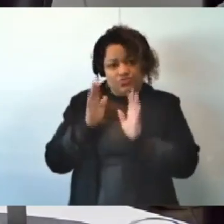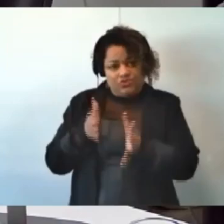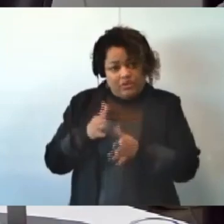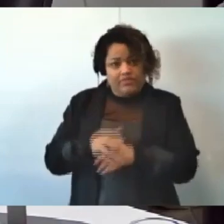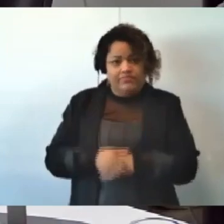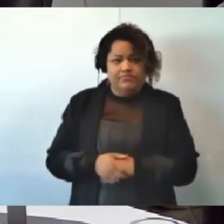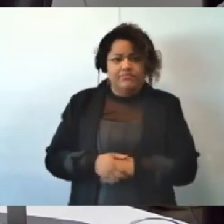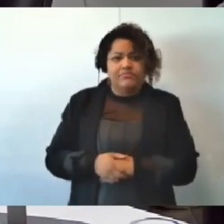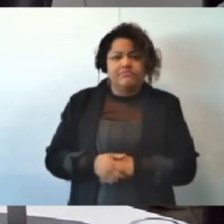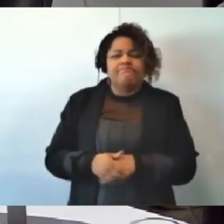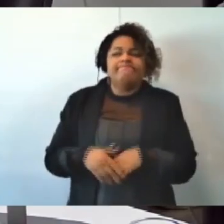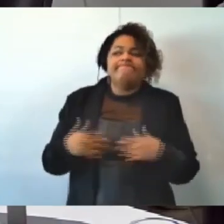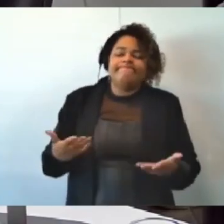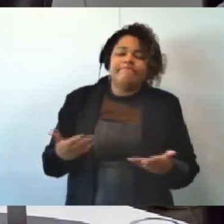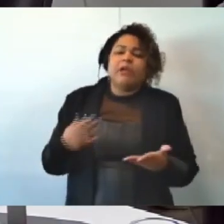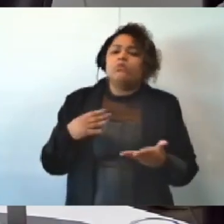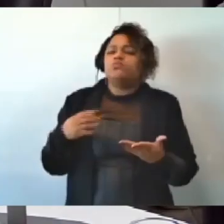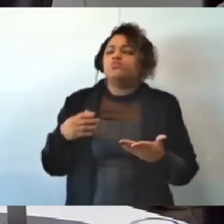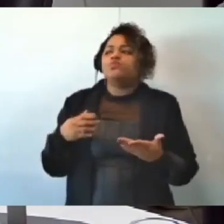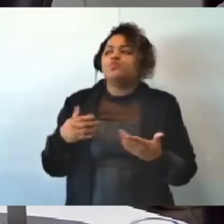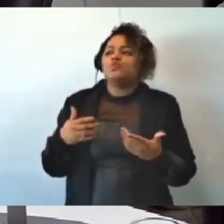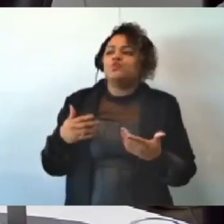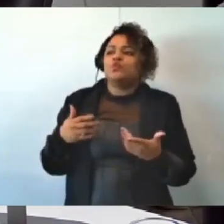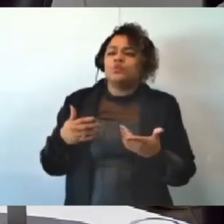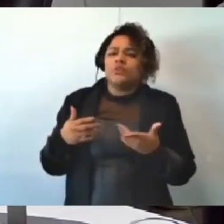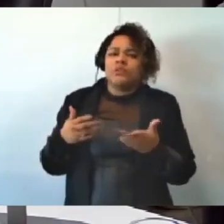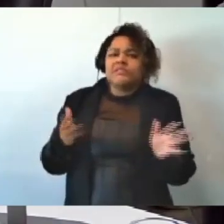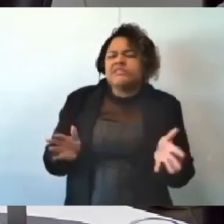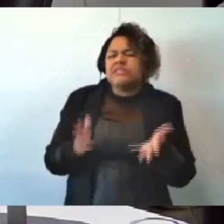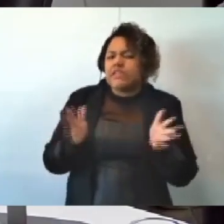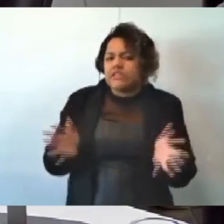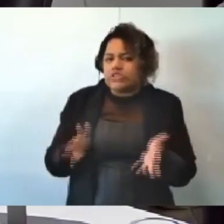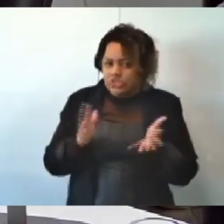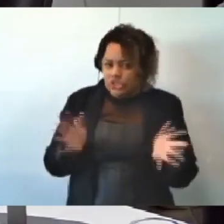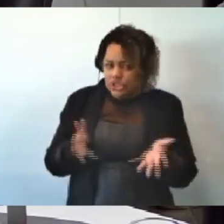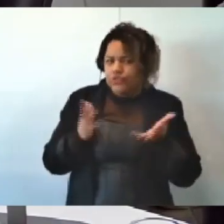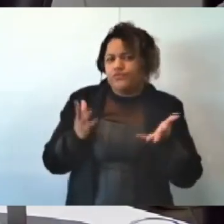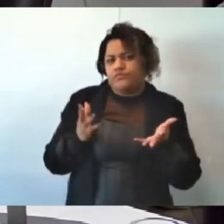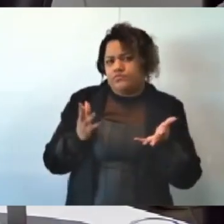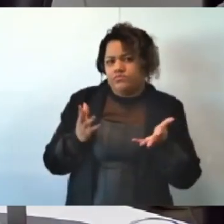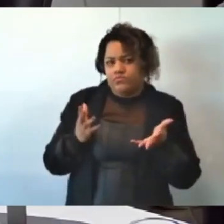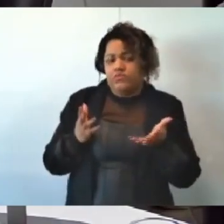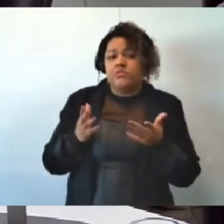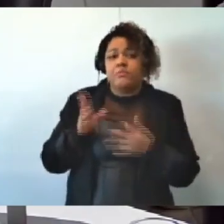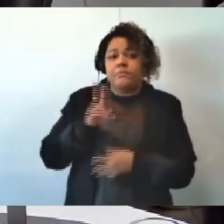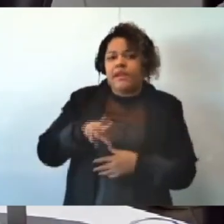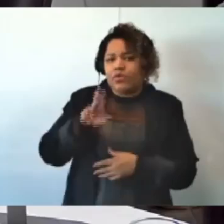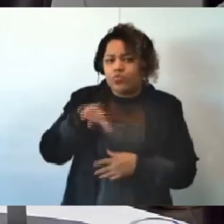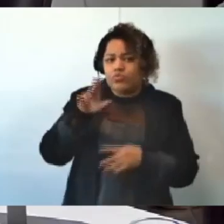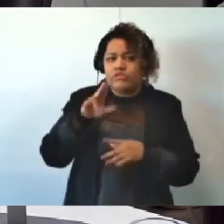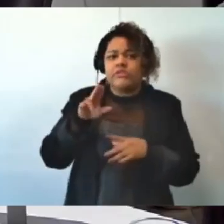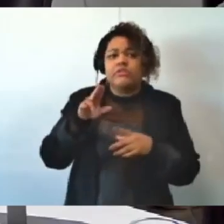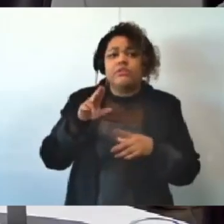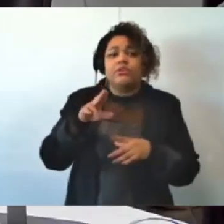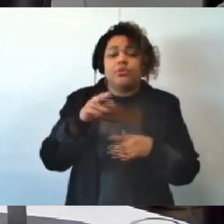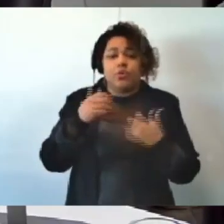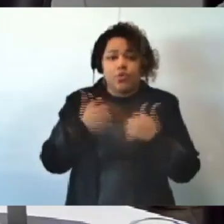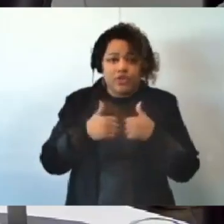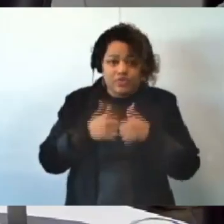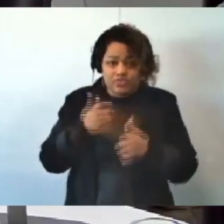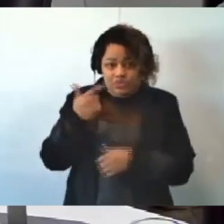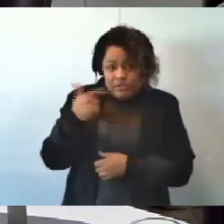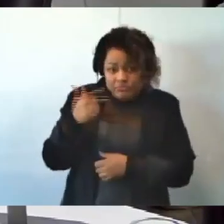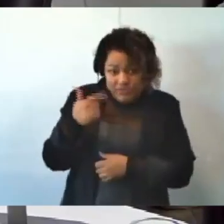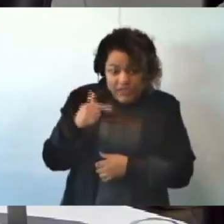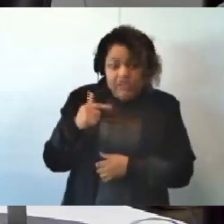poder usar esses ônibus, a tendência é aumentar o fluxo e o trânsito, o tráfego, né? Então, querendo ou